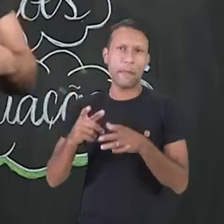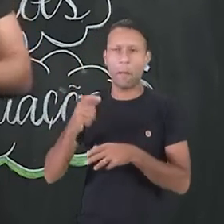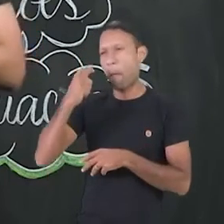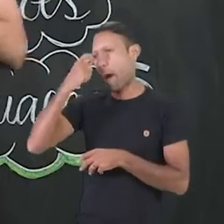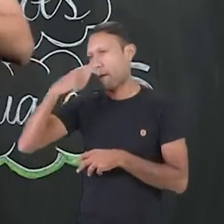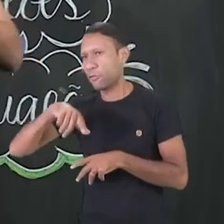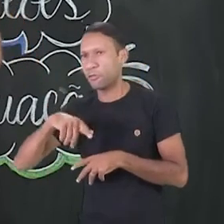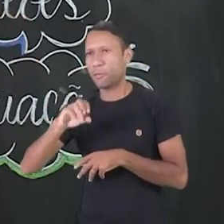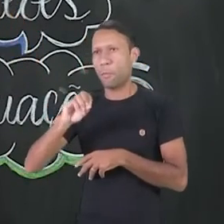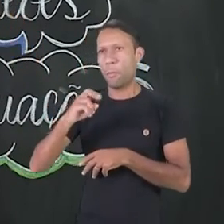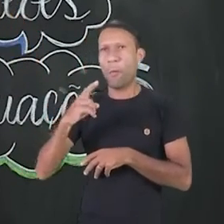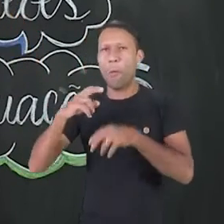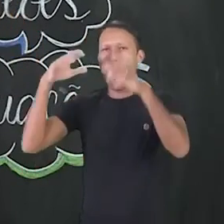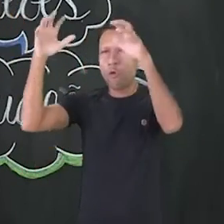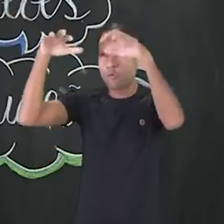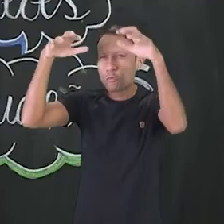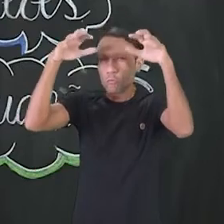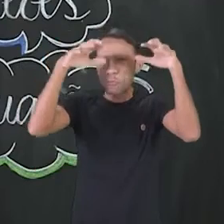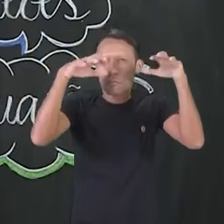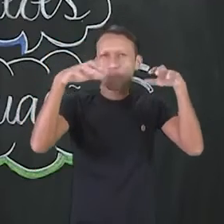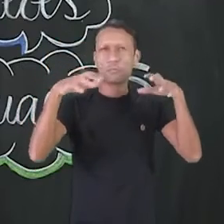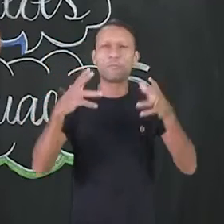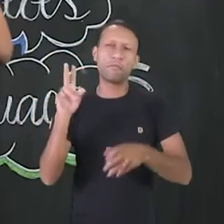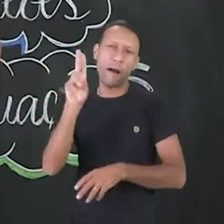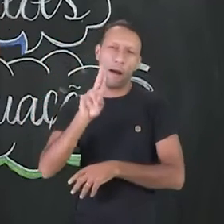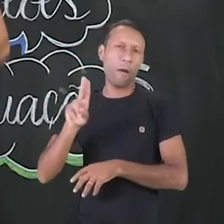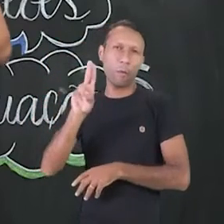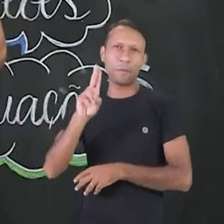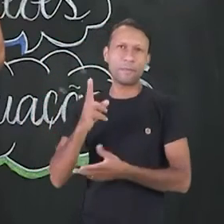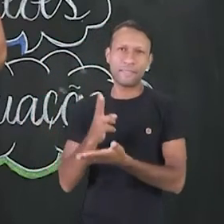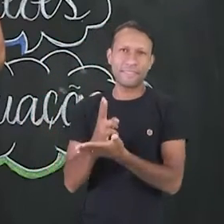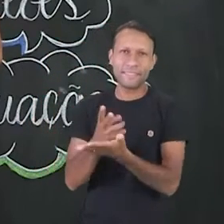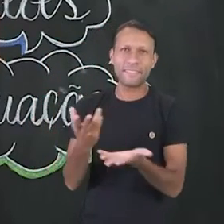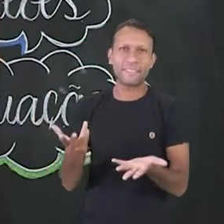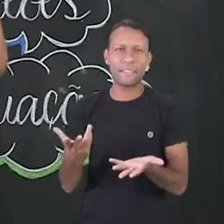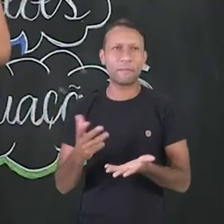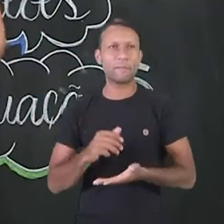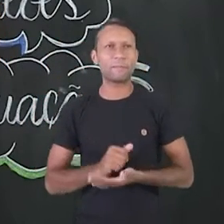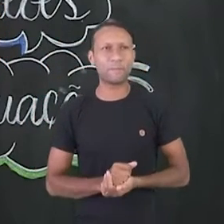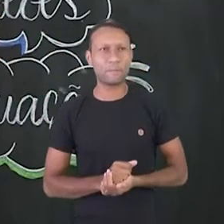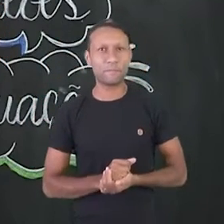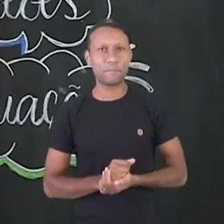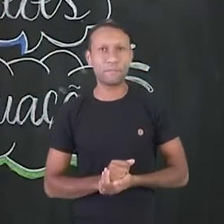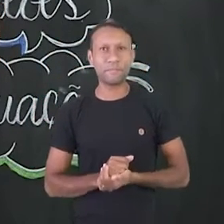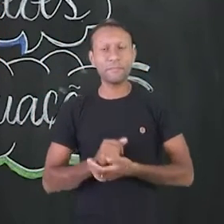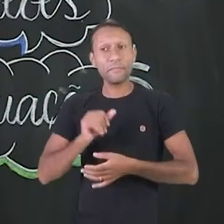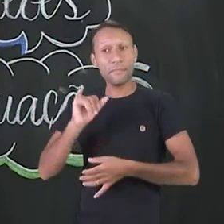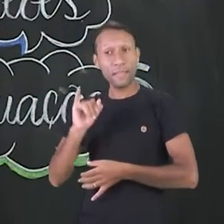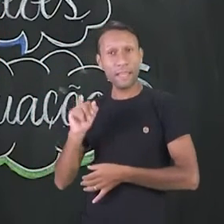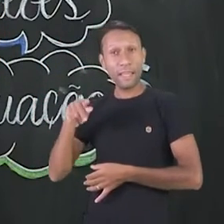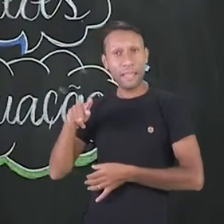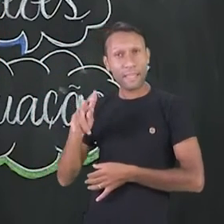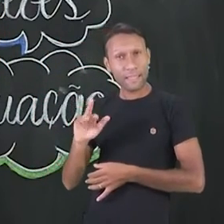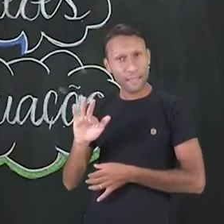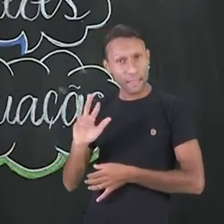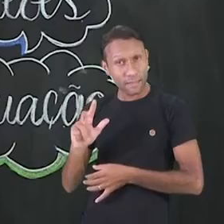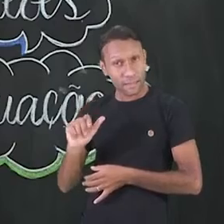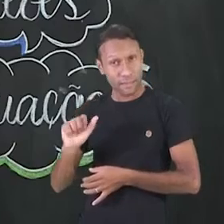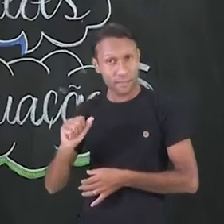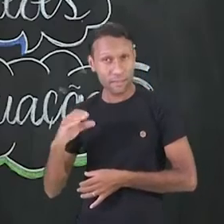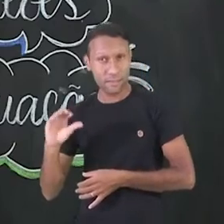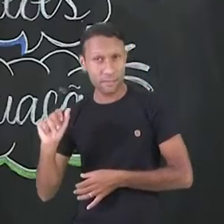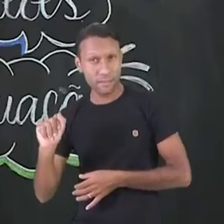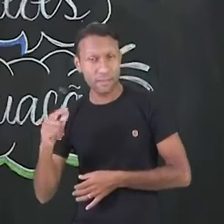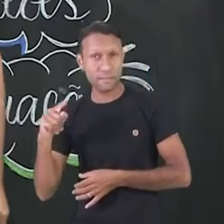toque-toque, atim, sinais que a gente utiliza muito comumente nas histórias em quadrinhos. Já a interjeição é a expressão de